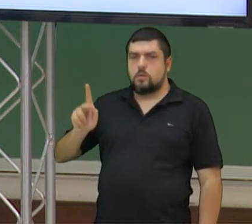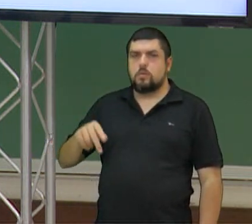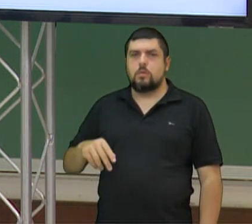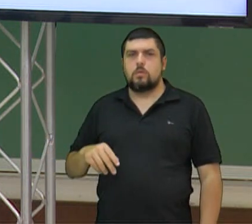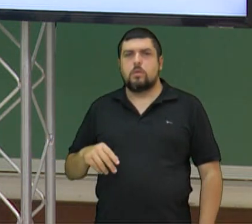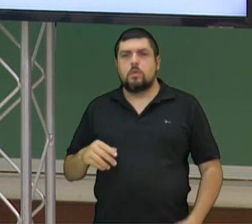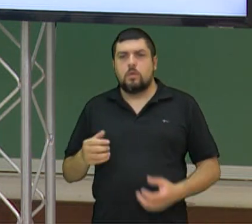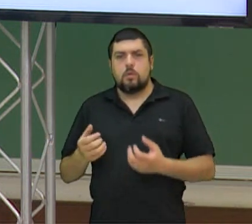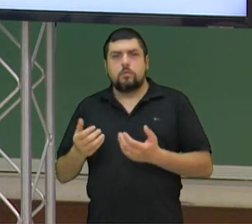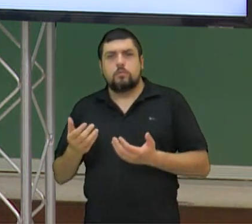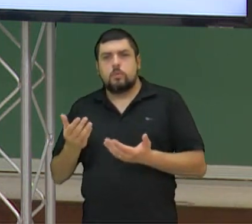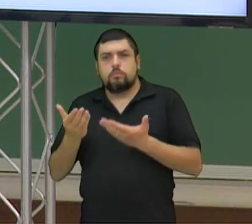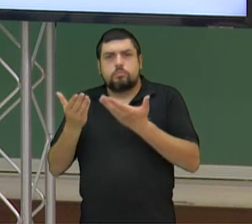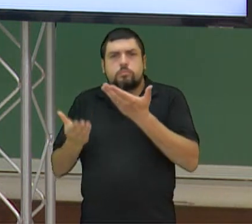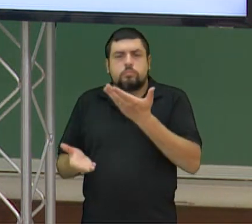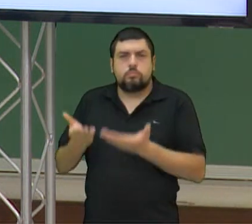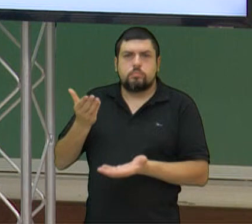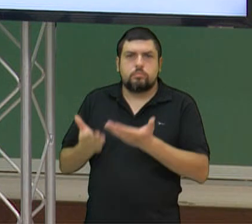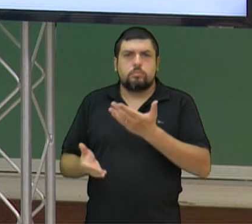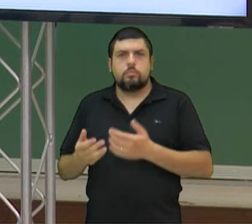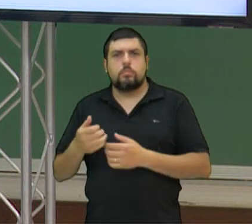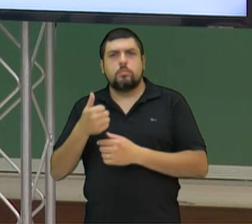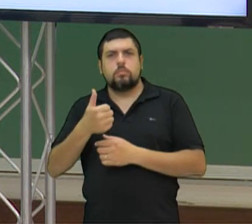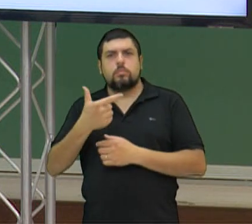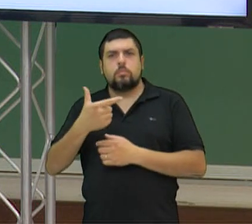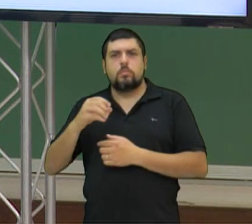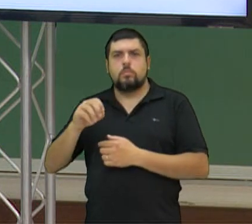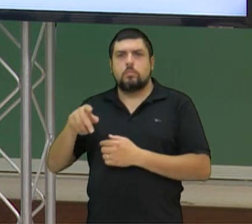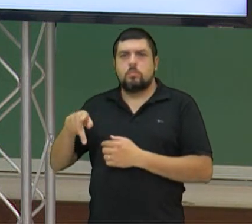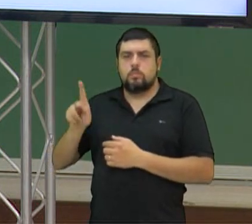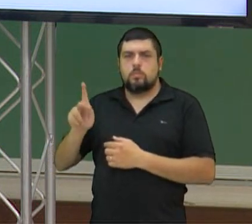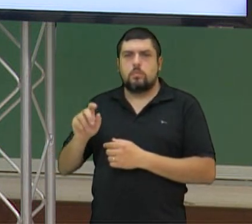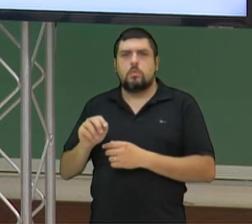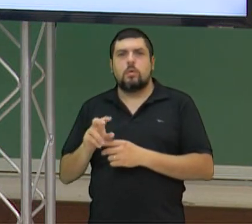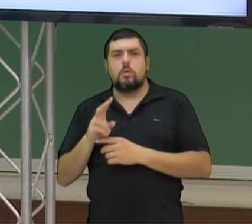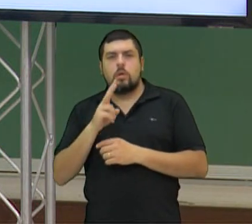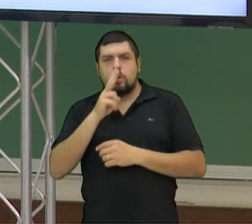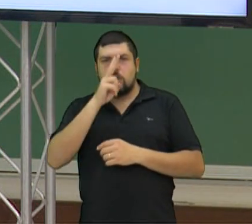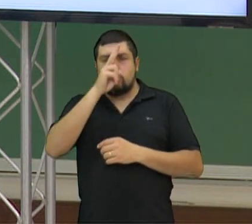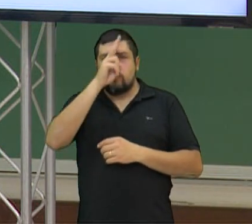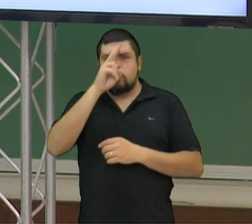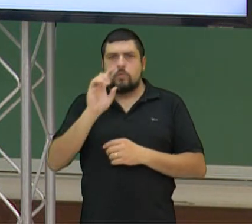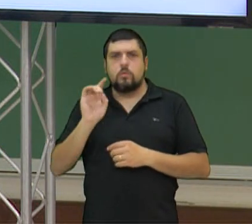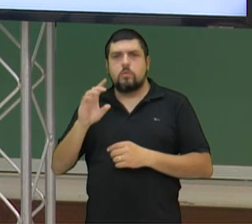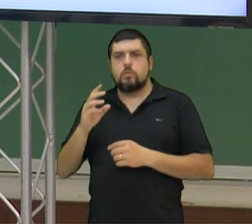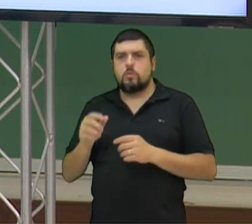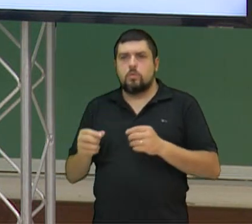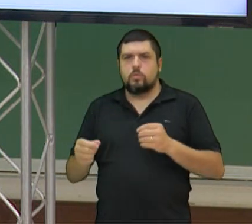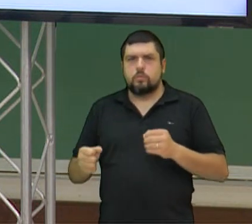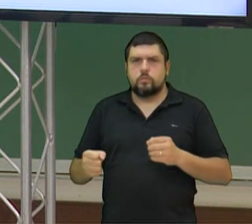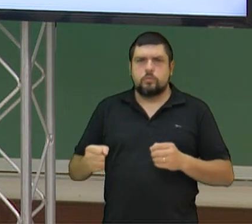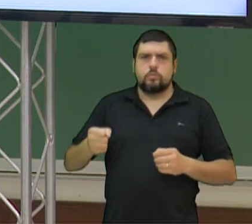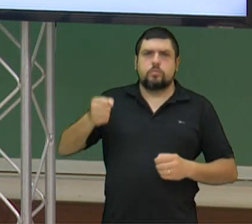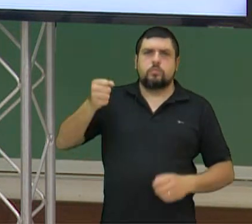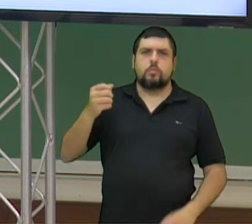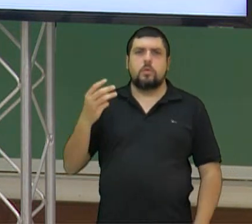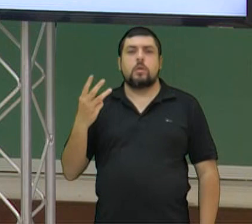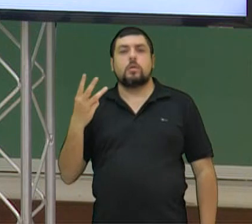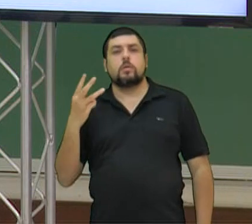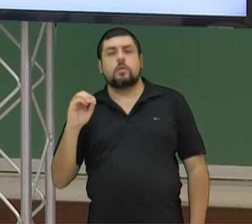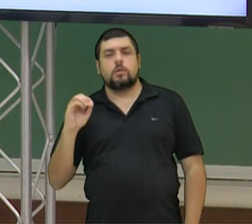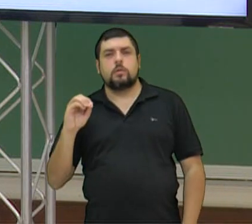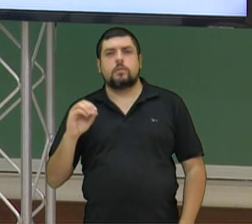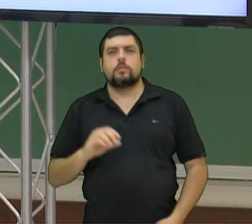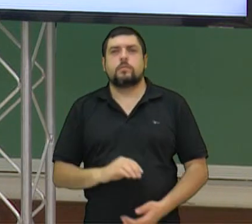peso de 120 quilos. Com 120 quilos eu estou fazendo uma força de apenas 30 quilos desse lado, certo? Mais ou menos como vocês viram ali com as